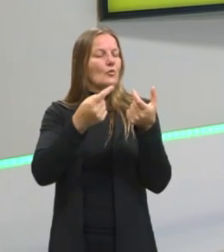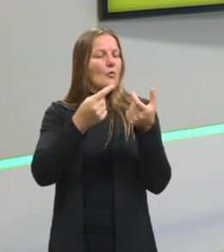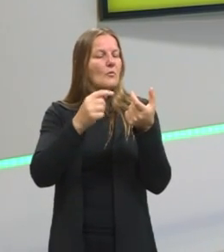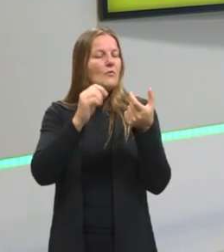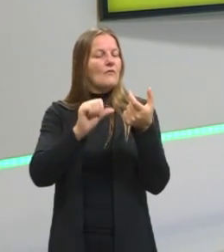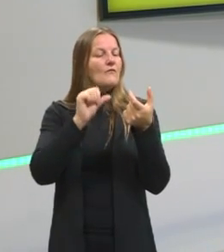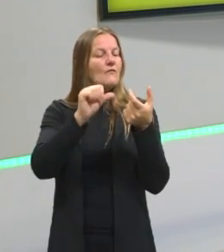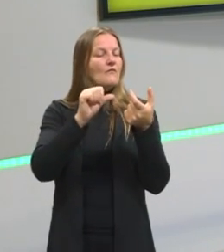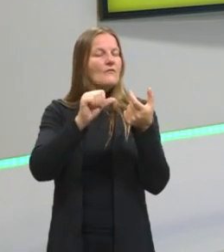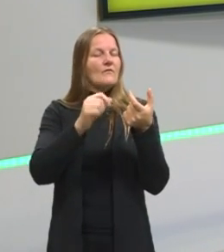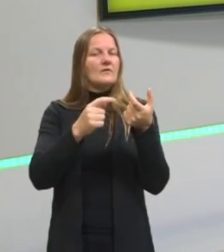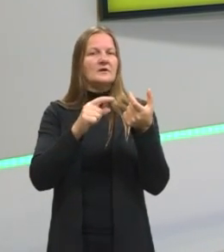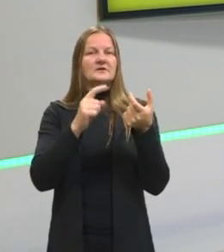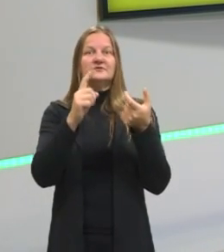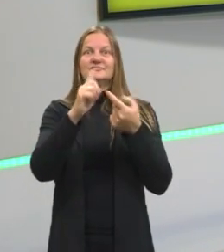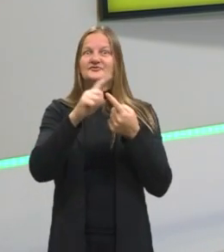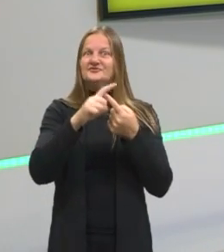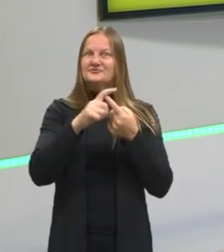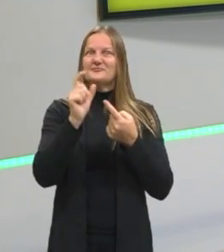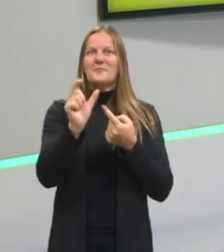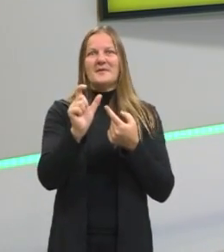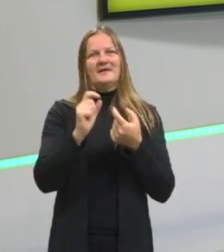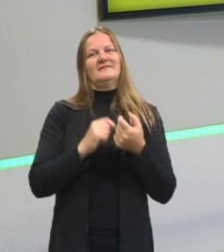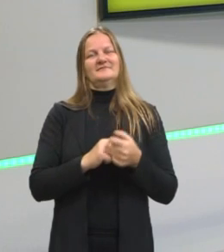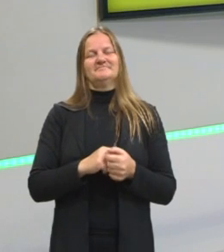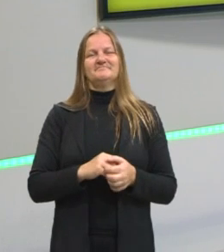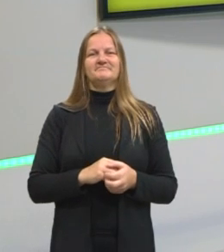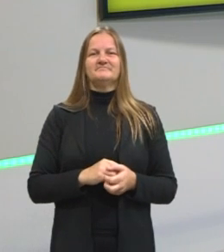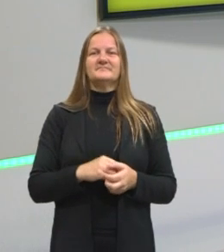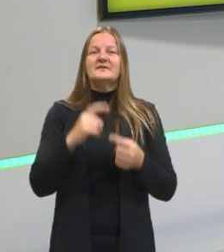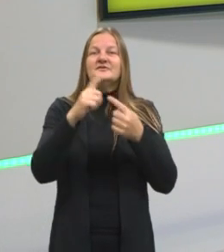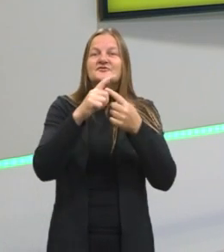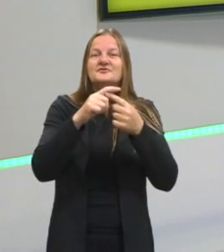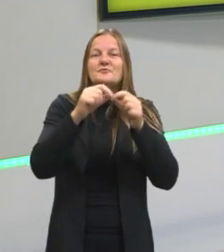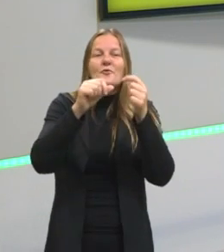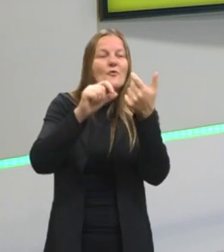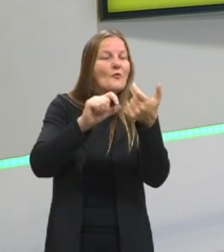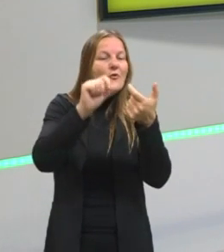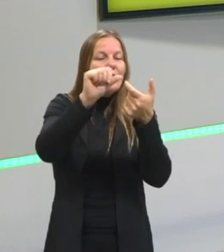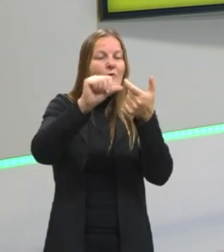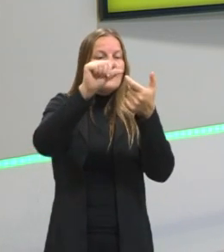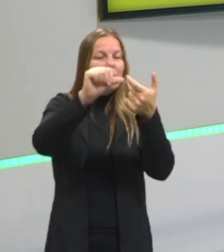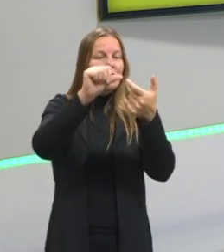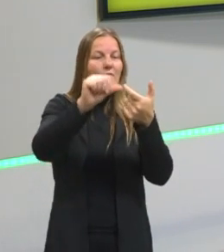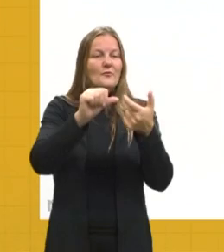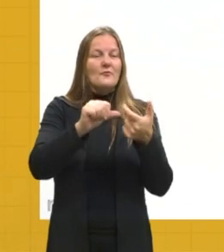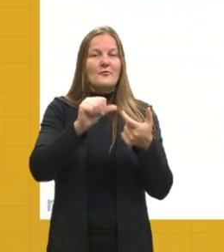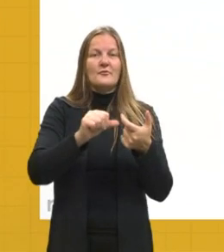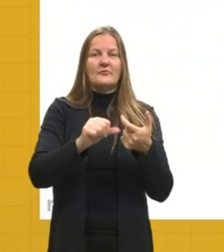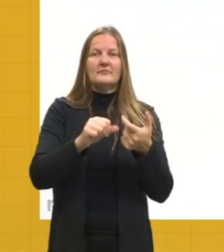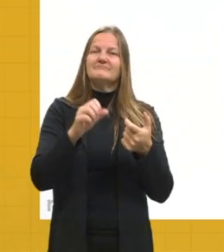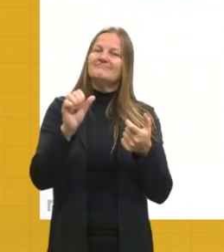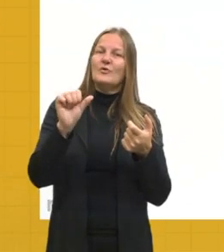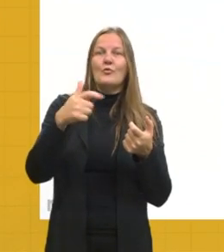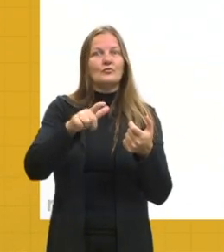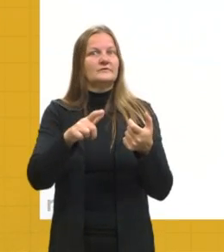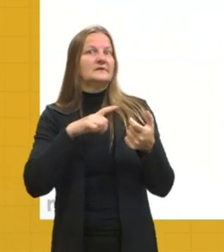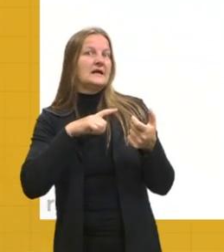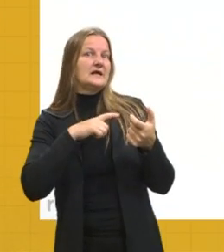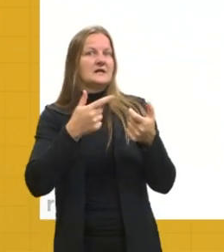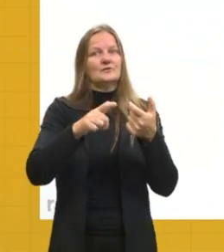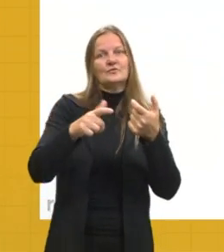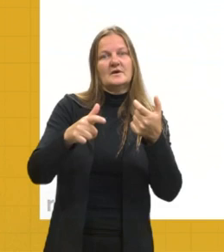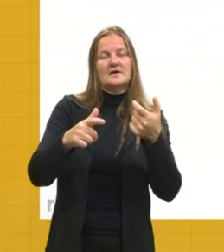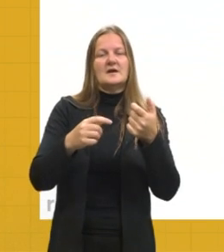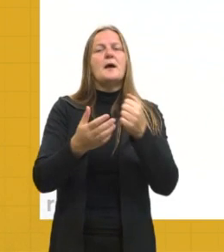se forma, que tipo de palavra ela é, que tipo de variações ela pode ou não sofrer. Então,